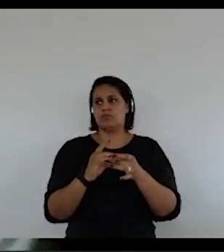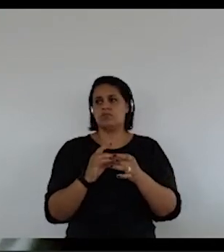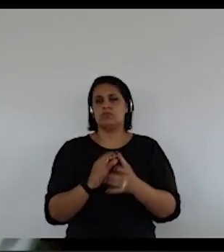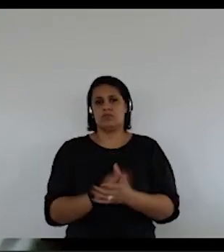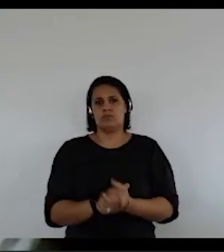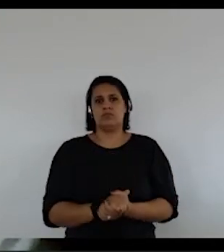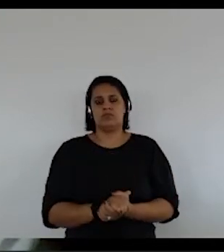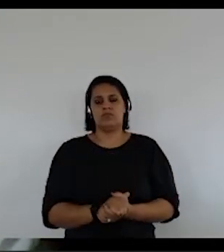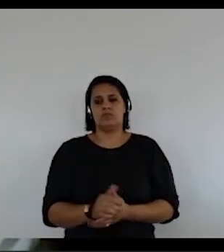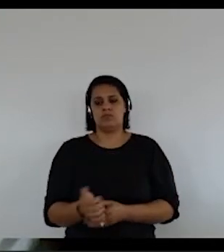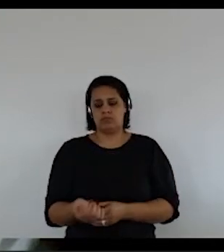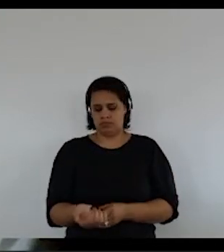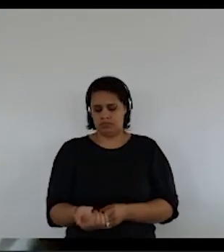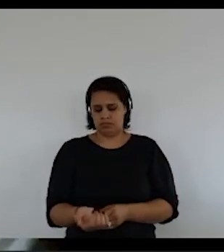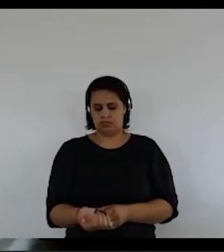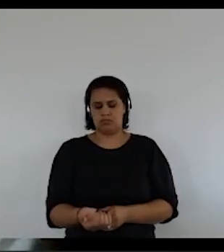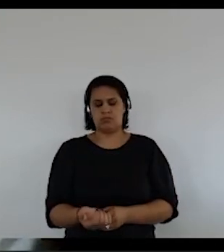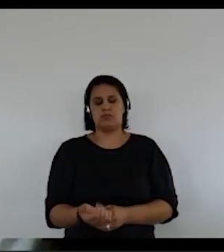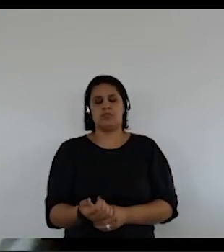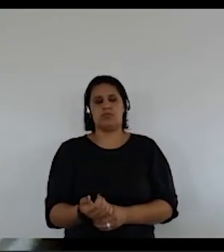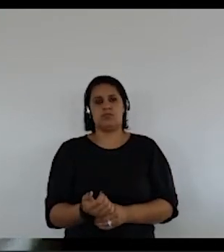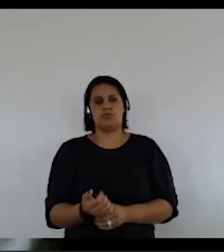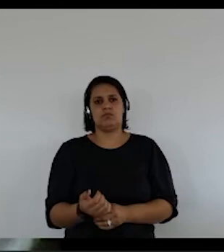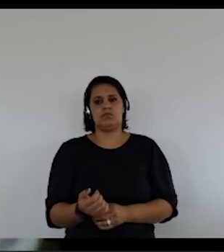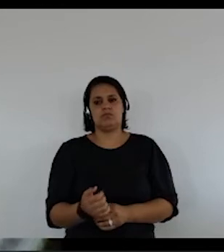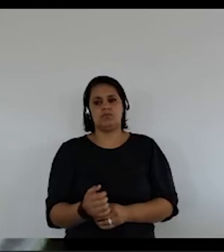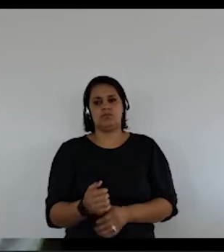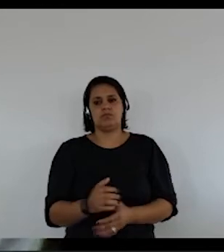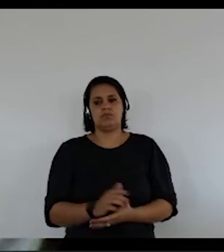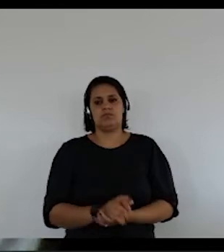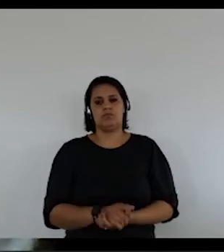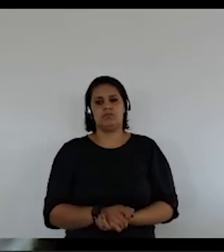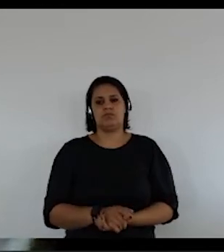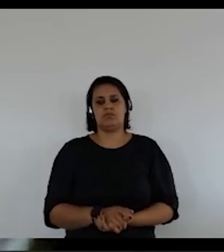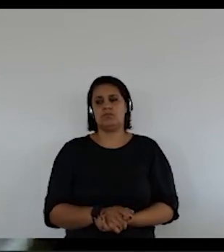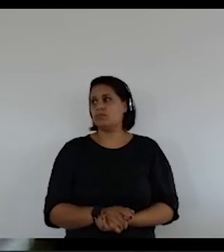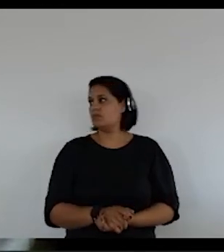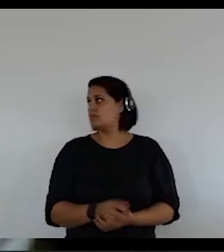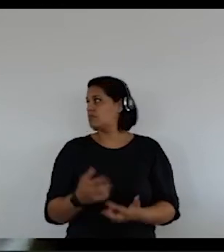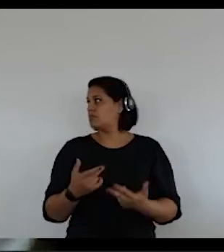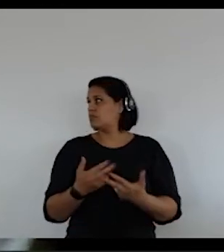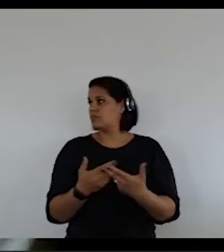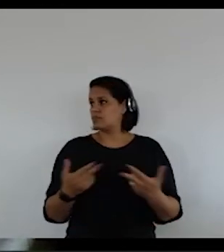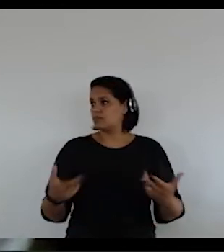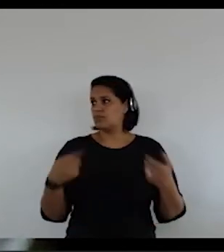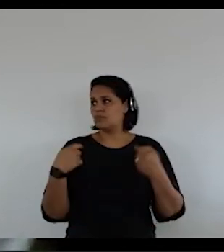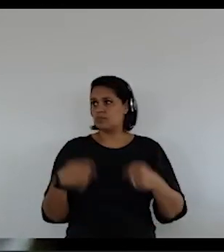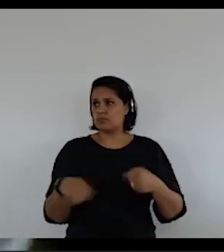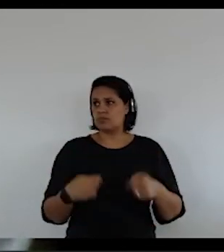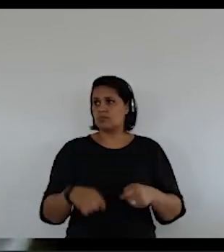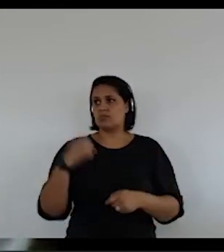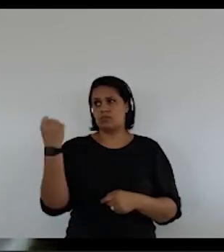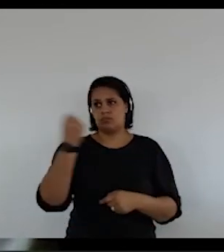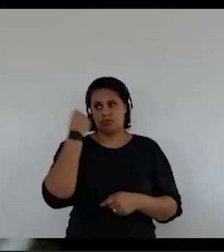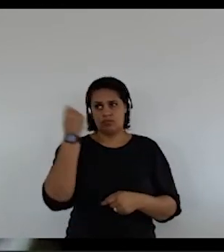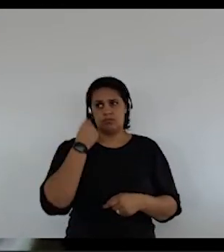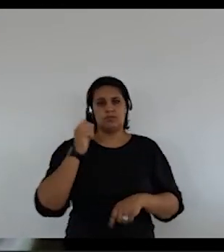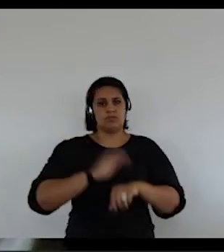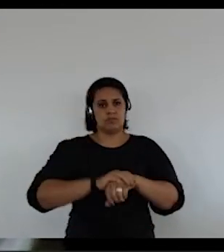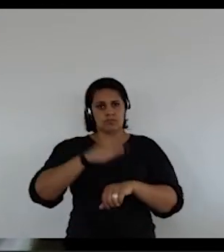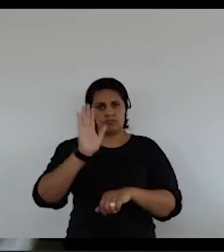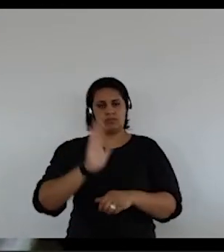uniformidade no sistema eletrónico, que nestas condições é ainda mais grave. Também é um tema